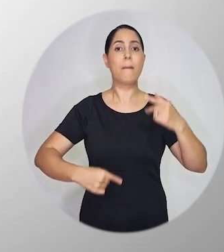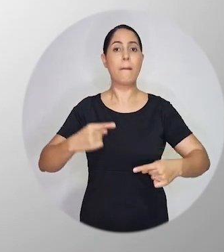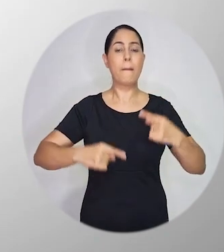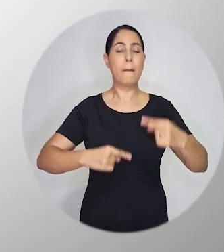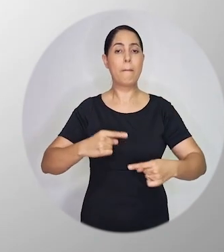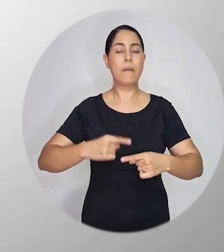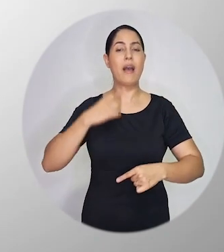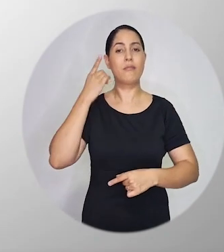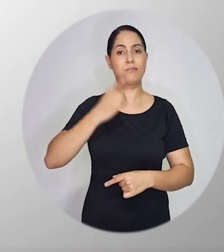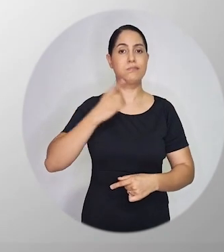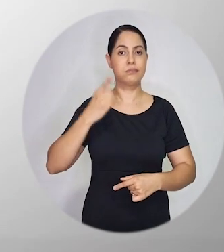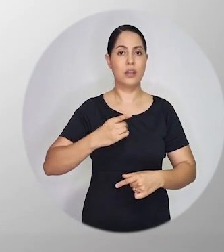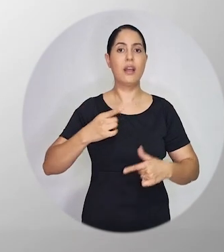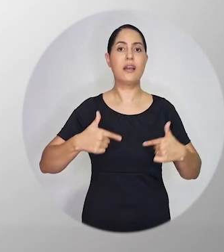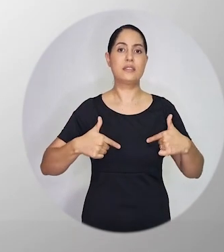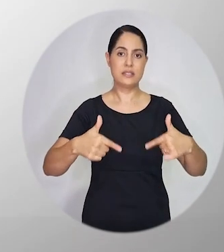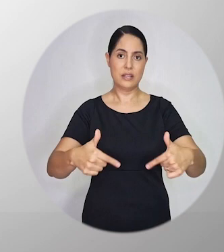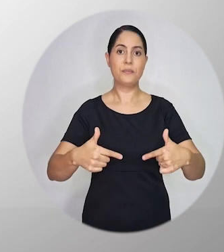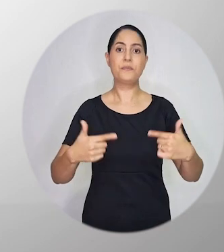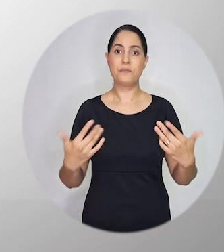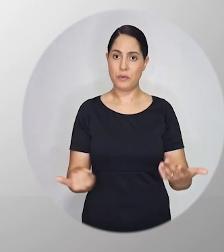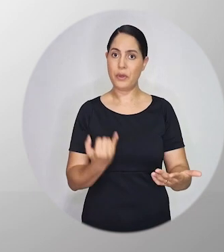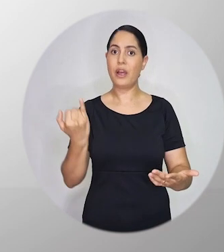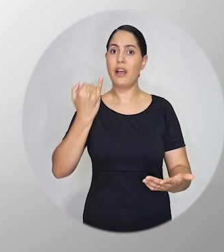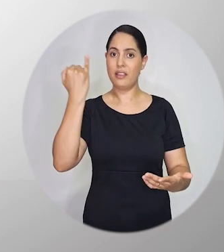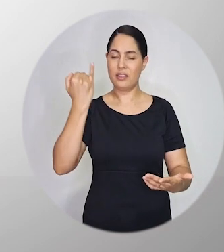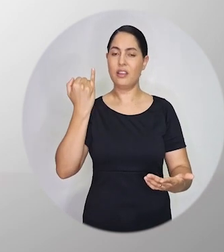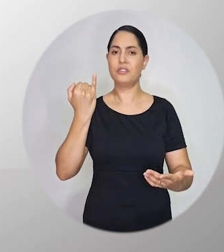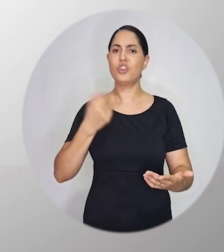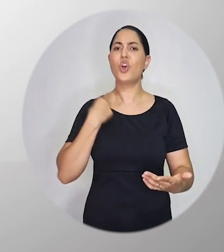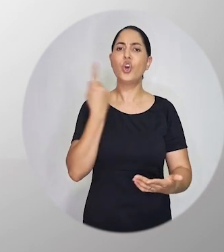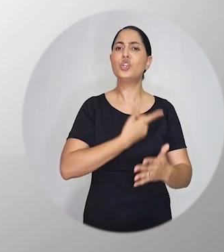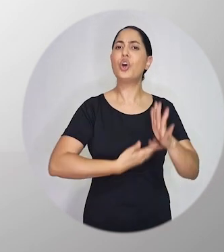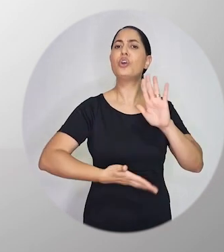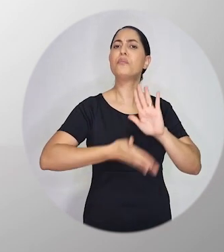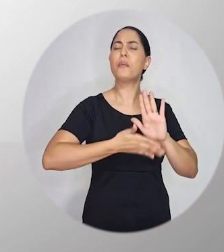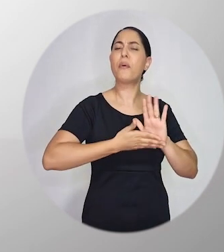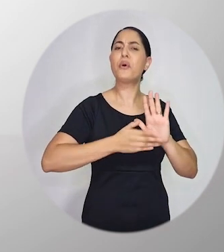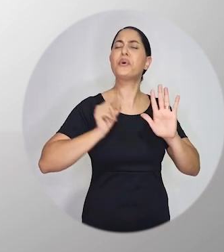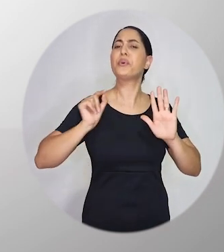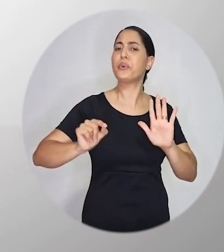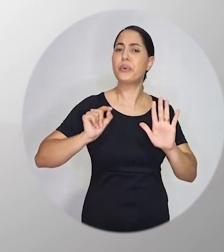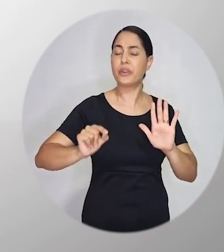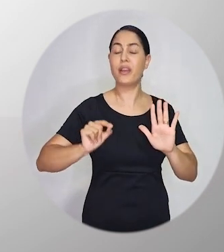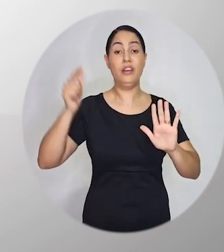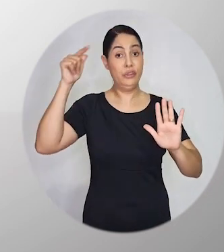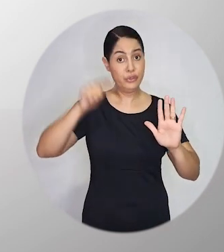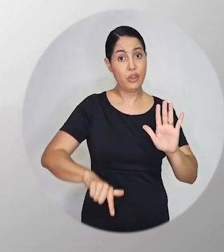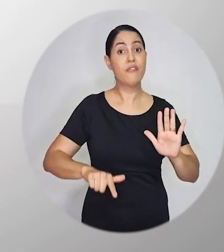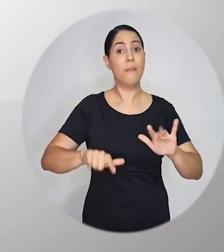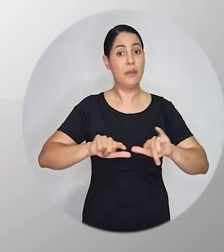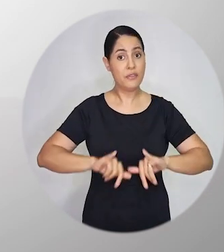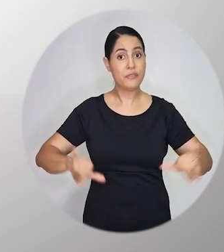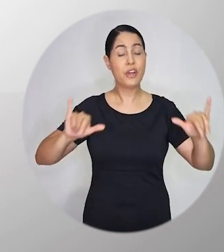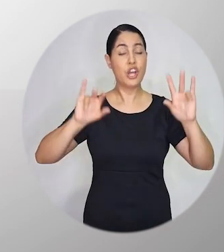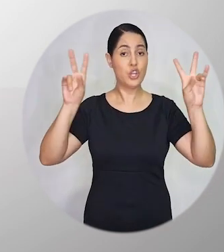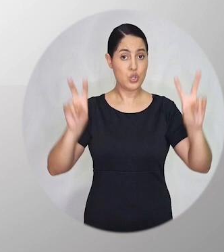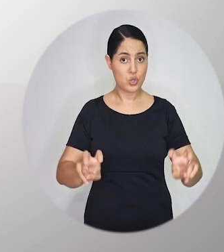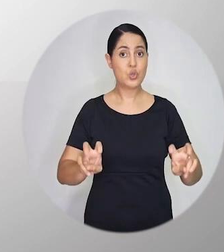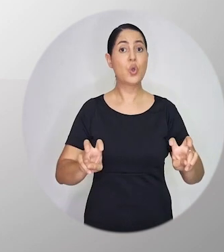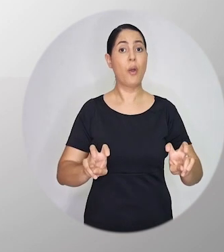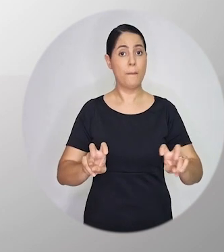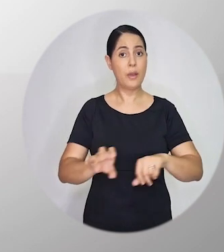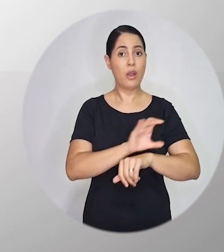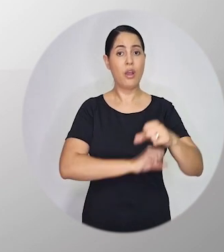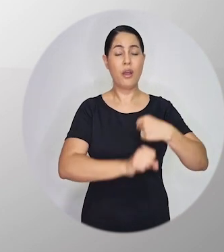representar no debate público, de uma ponte para o entendimento. Nossa proposta é a união de esforços em torno da reafirmação